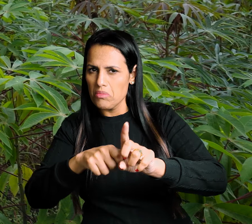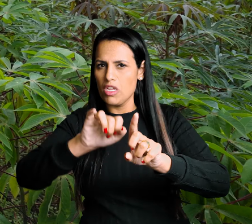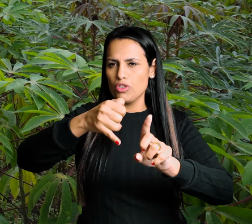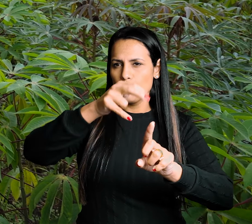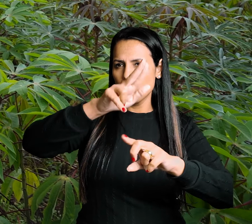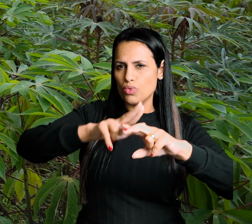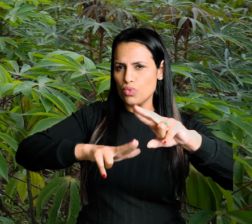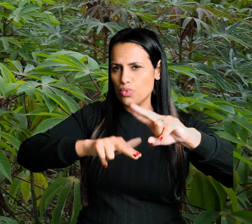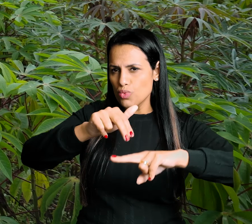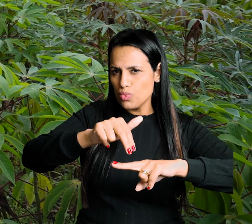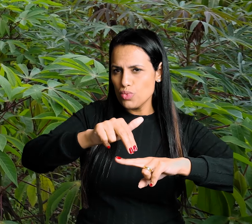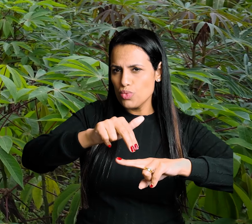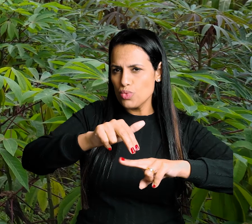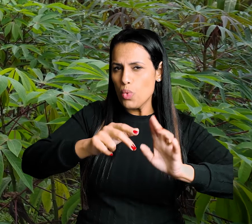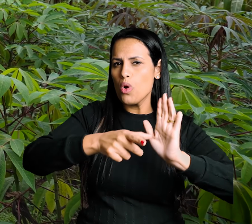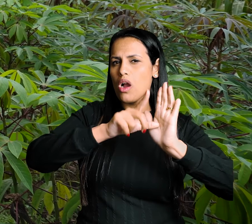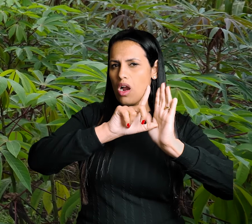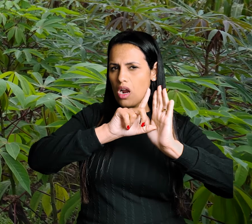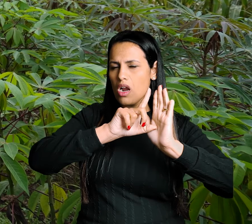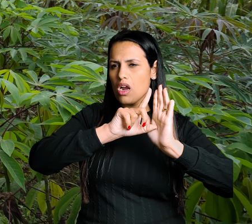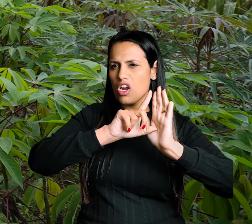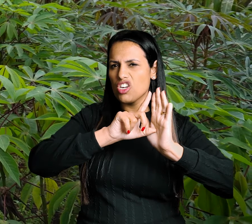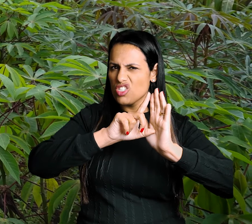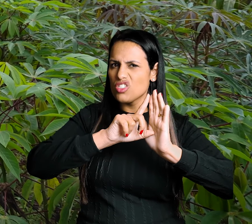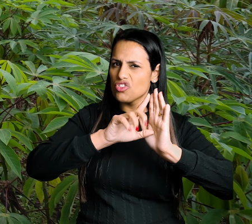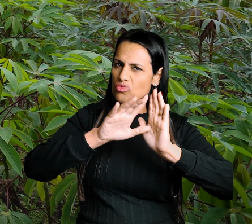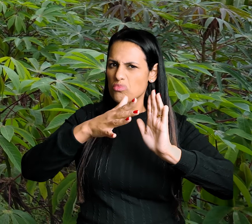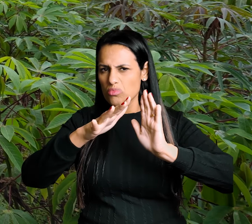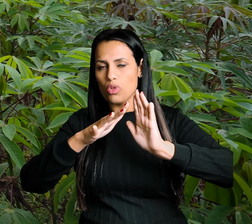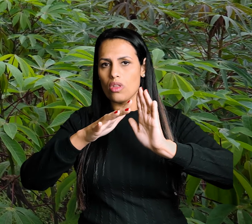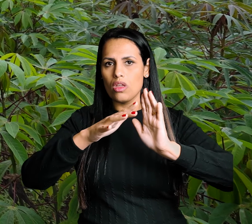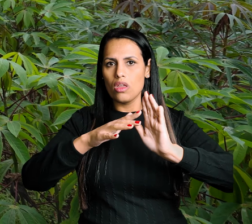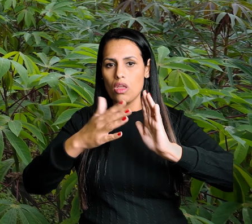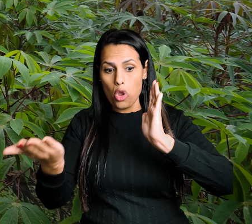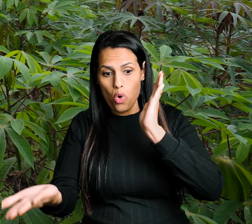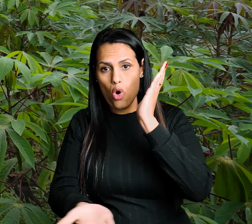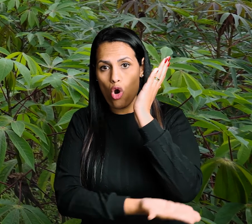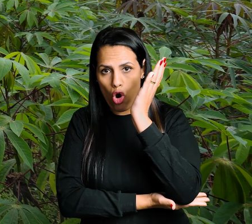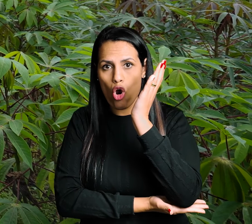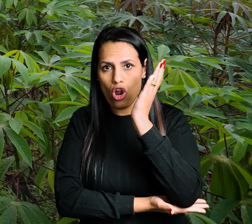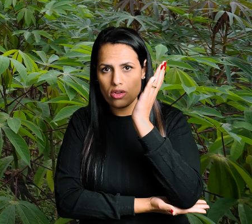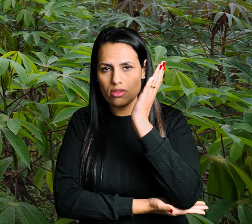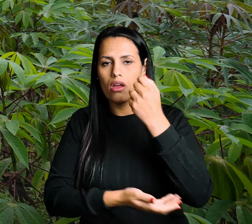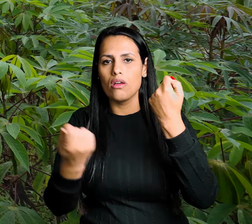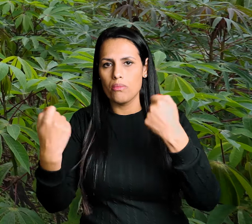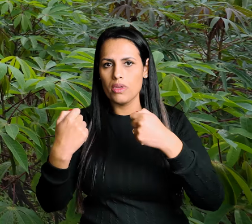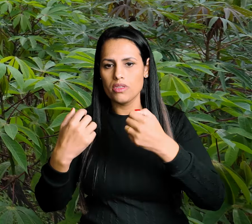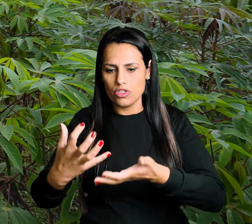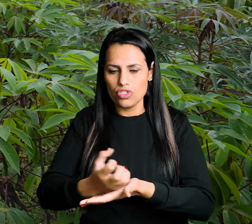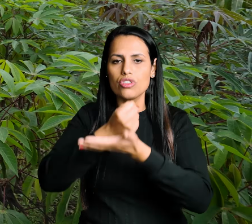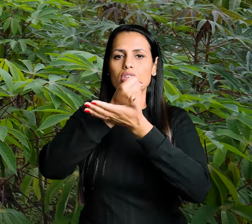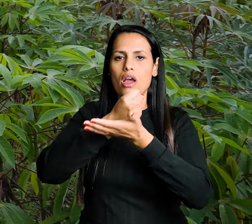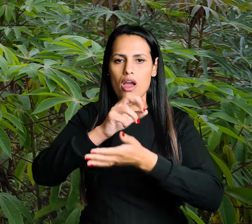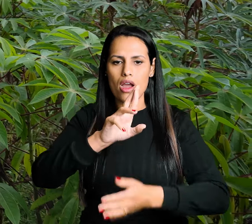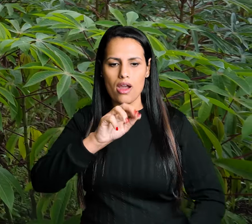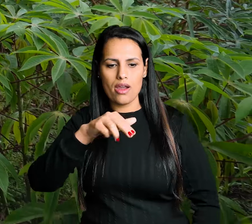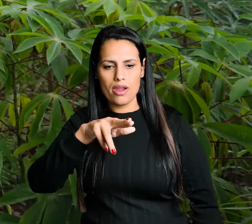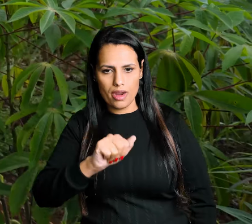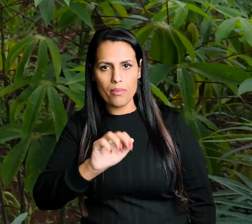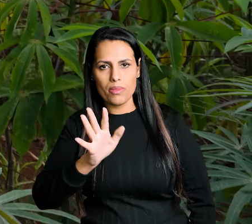junho junho não, antes um pouco, antes de cair enxado, daí eu vou cortar as ramas. Você tem que colher a rama, né? Quando ela está